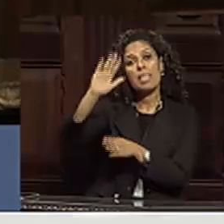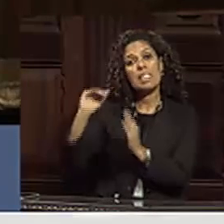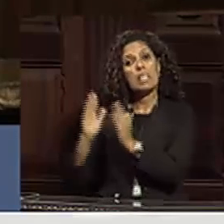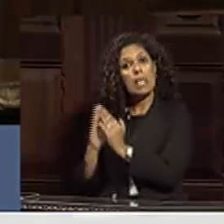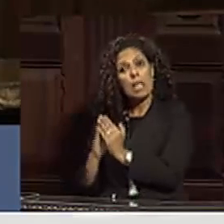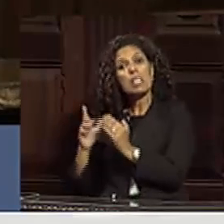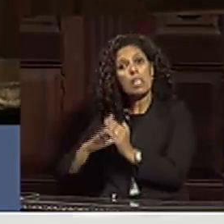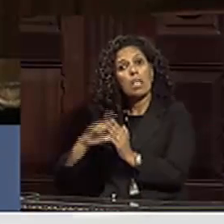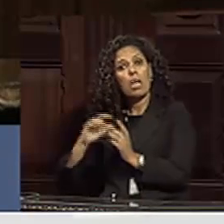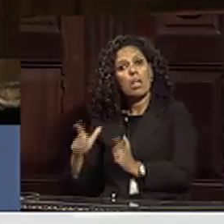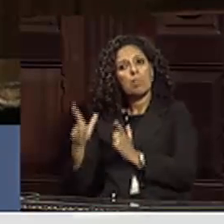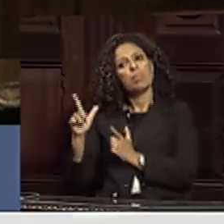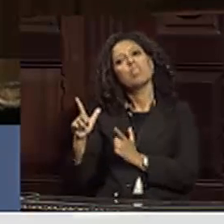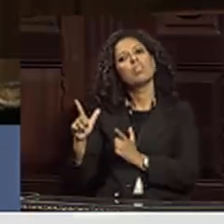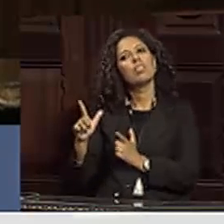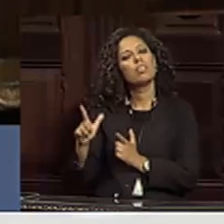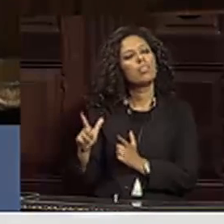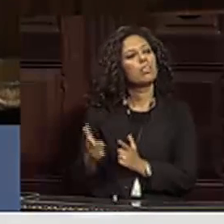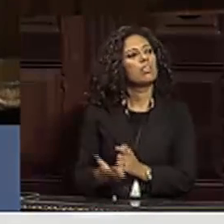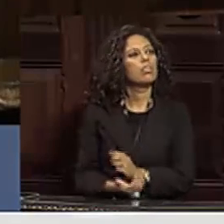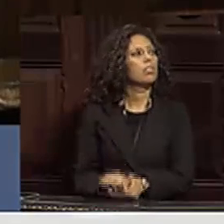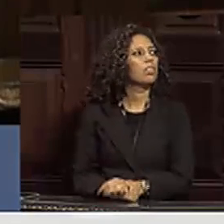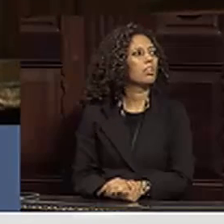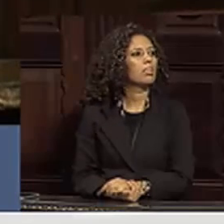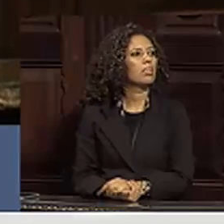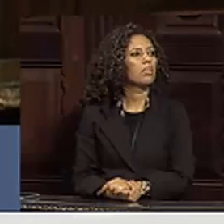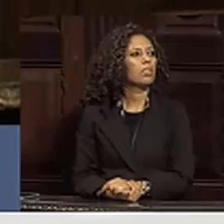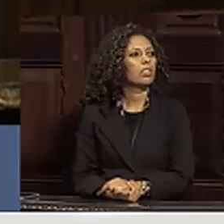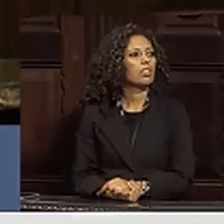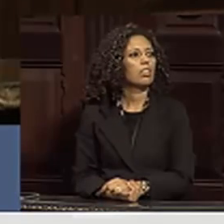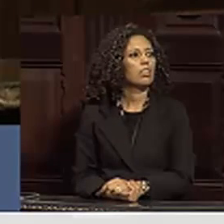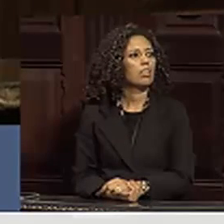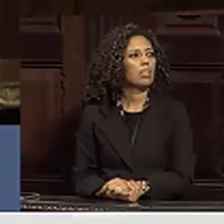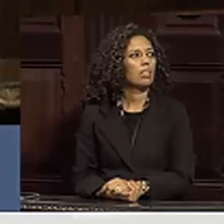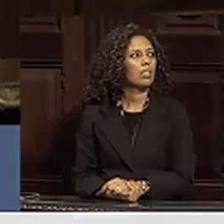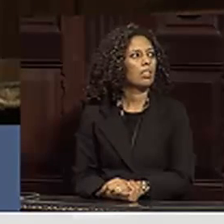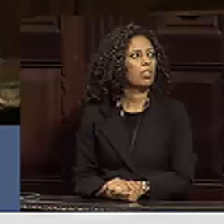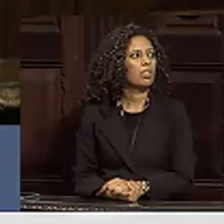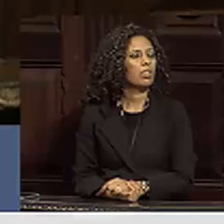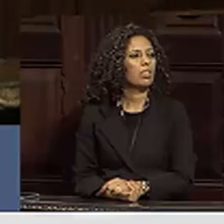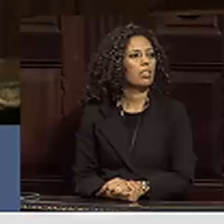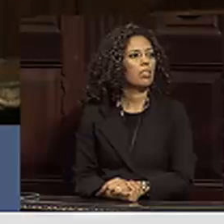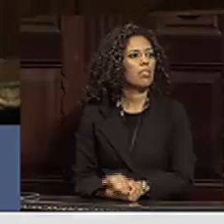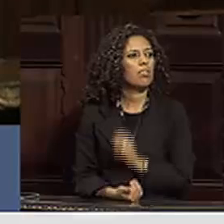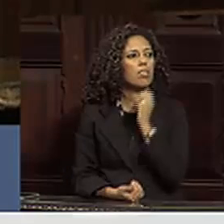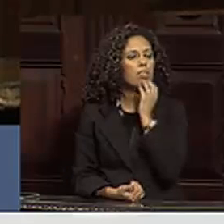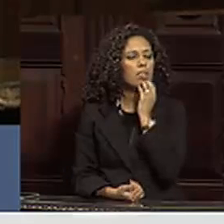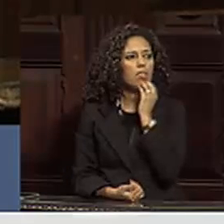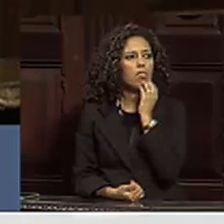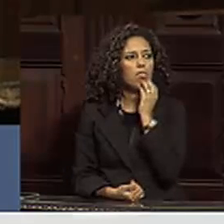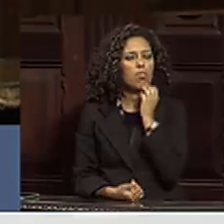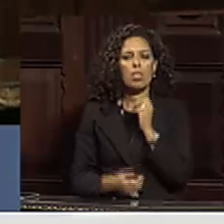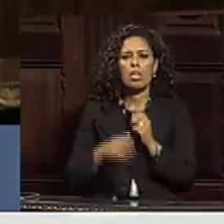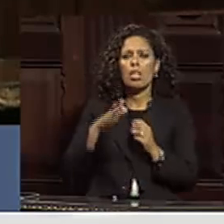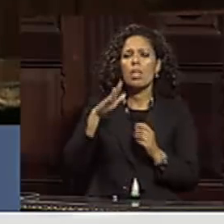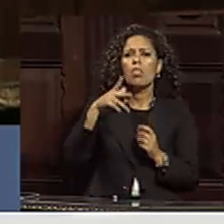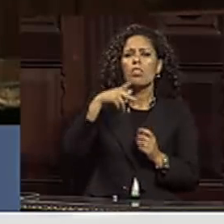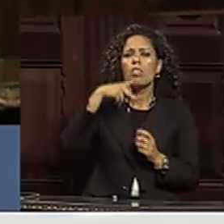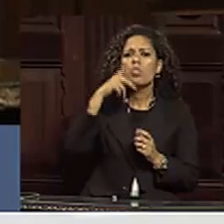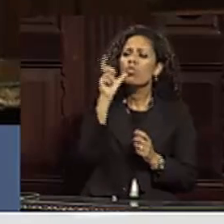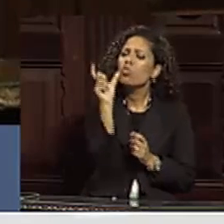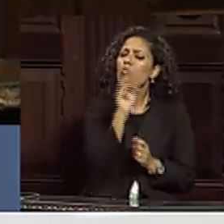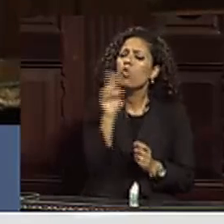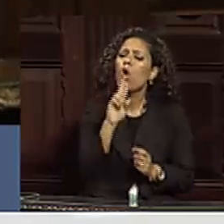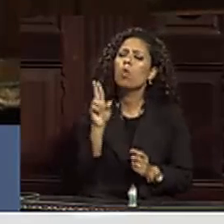Paisano pode. Gente, isso chama-se... Para concluir, por favor. Isso chama-se disciplina.